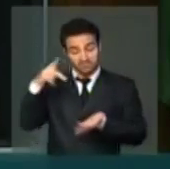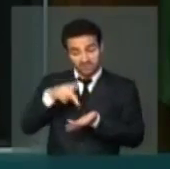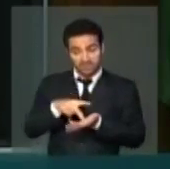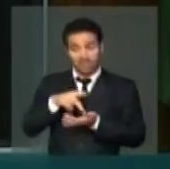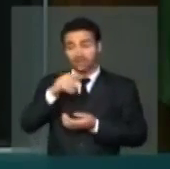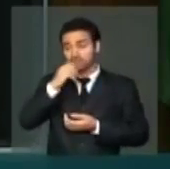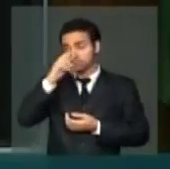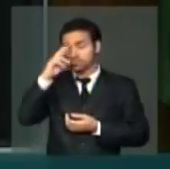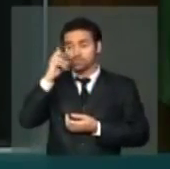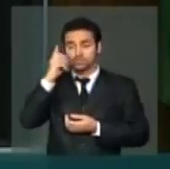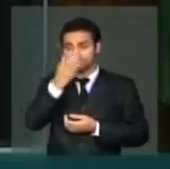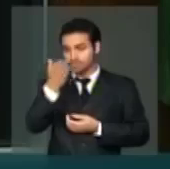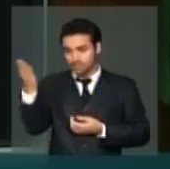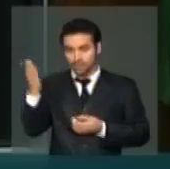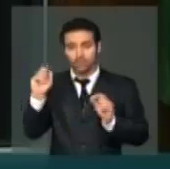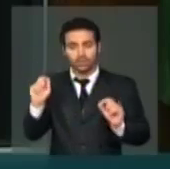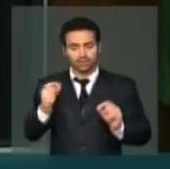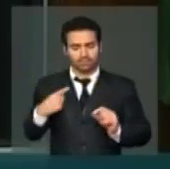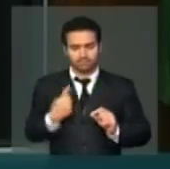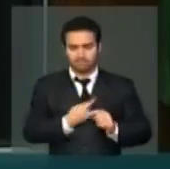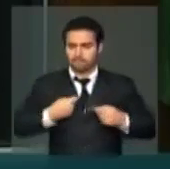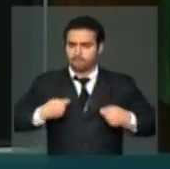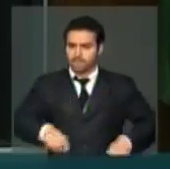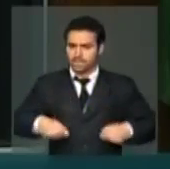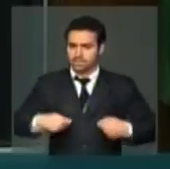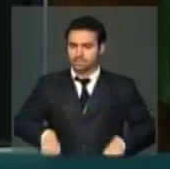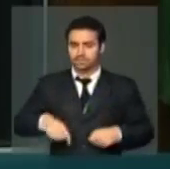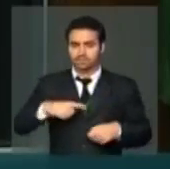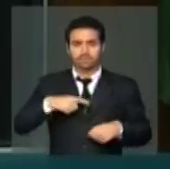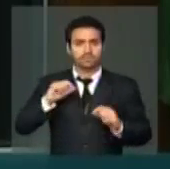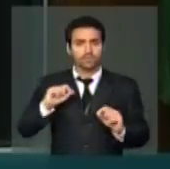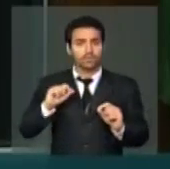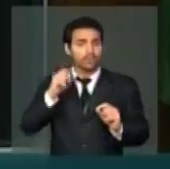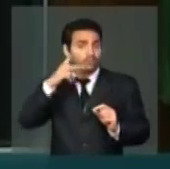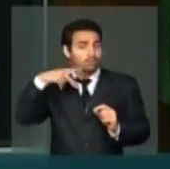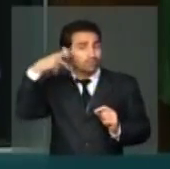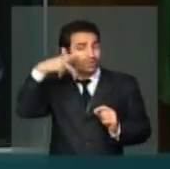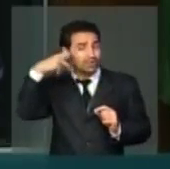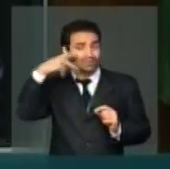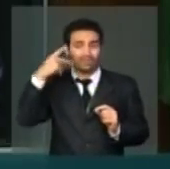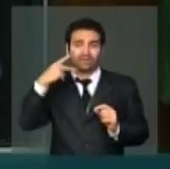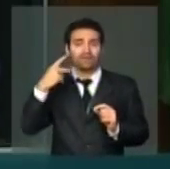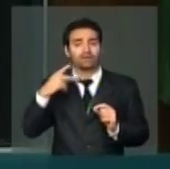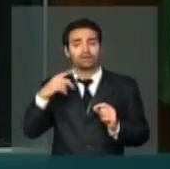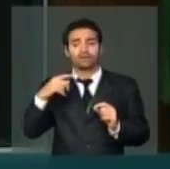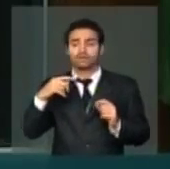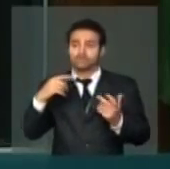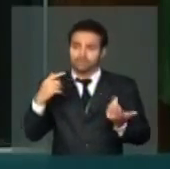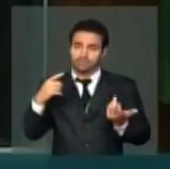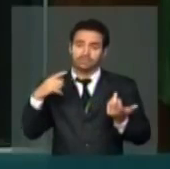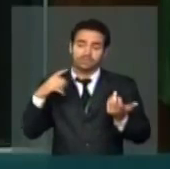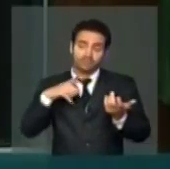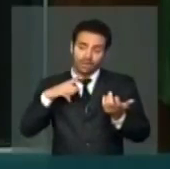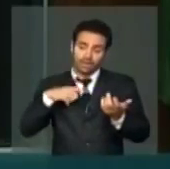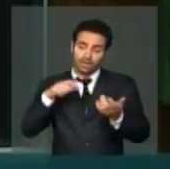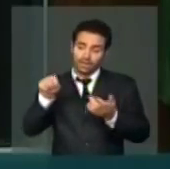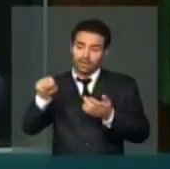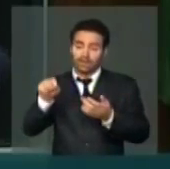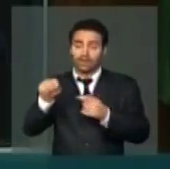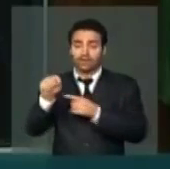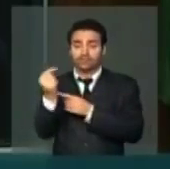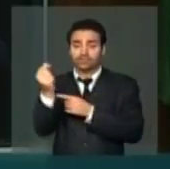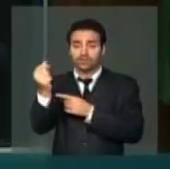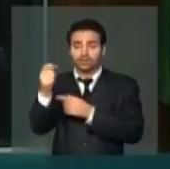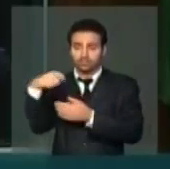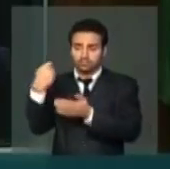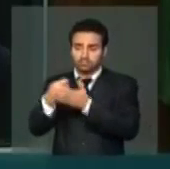senhores e senhoras deputados, que nós tenhamos uma política que também leve em conta a taxação do capital. Por exemplo,